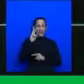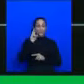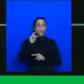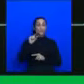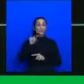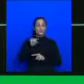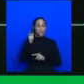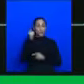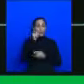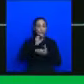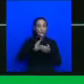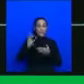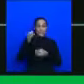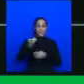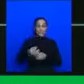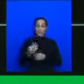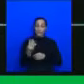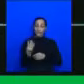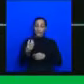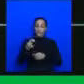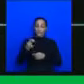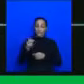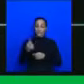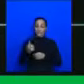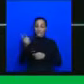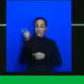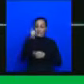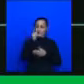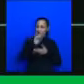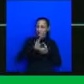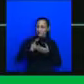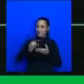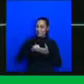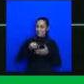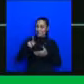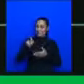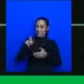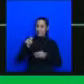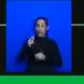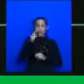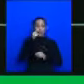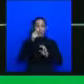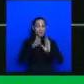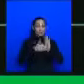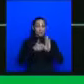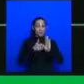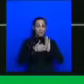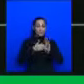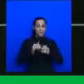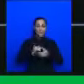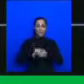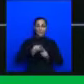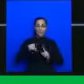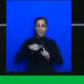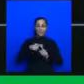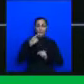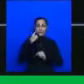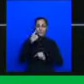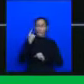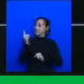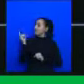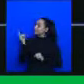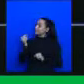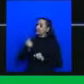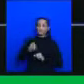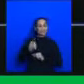que você pode levar prêmios acertando 4, 5 ou 6 números na Mega Sena. Então confira direitinho sua aposta. Mais uma bola